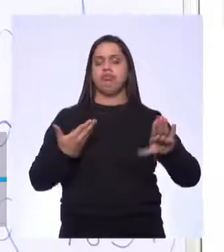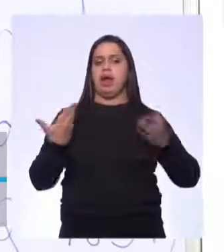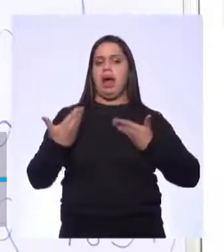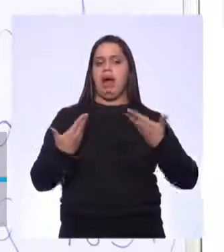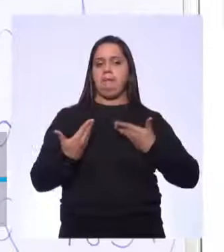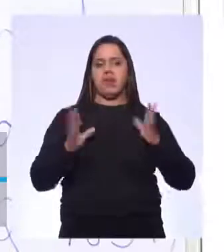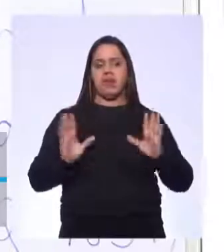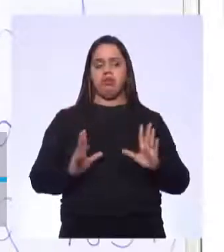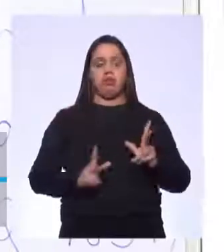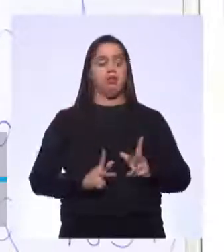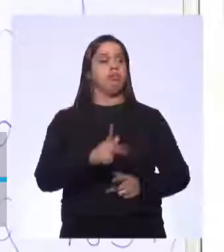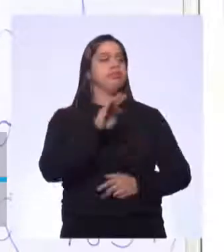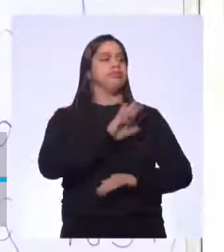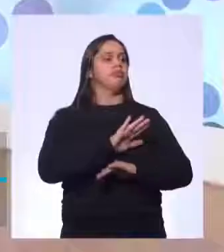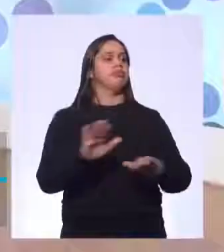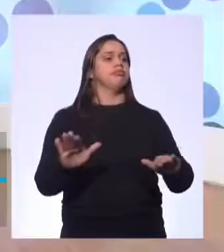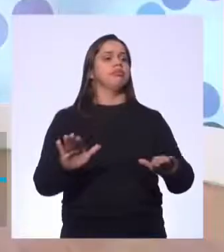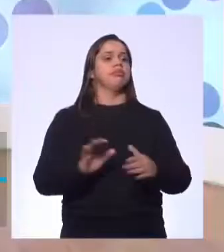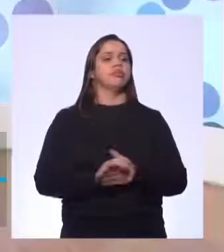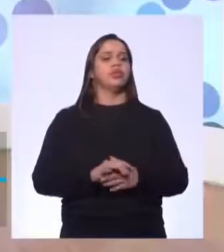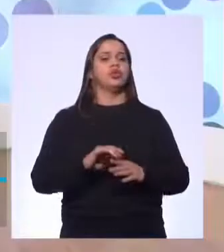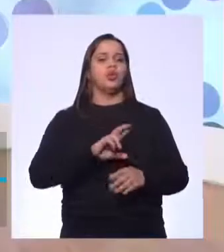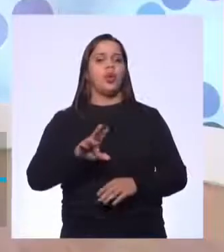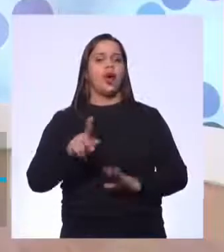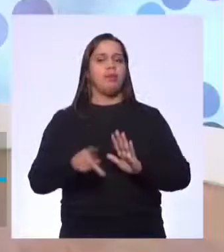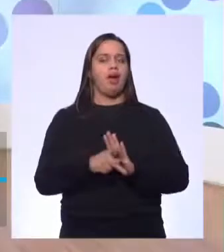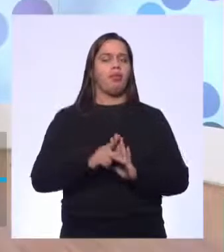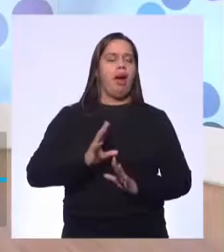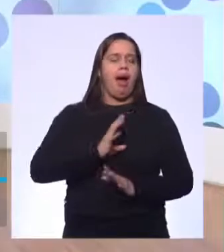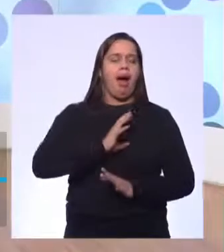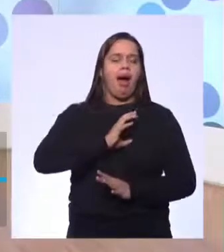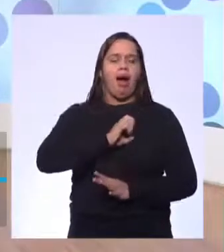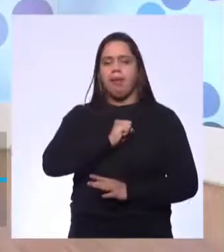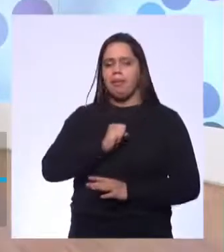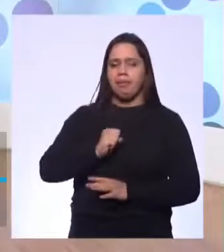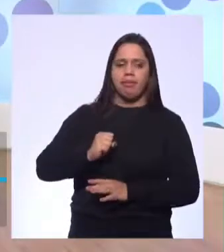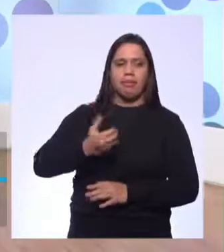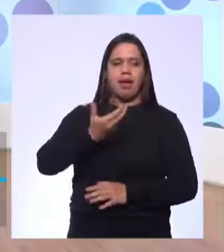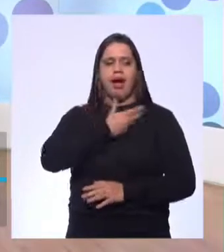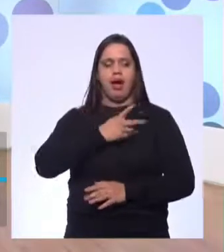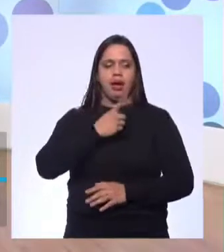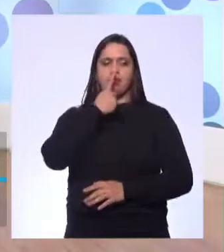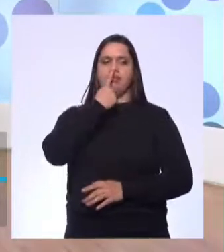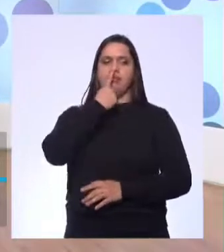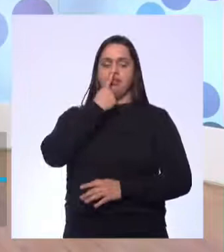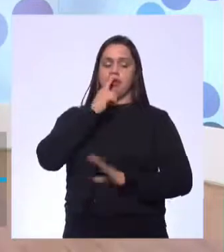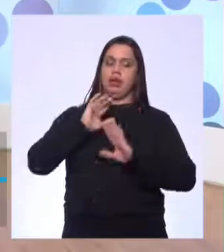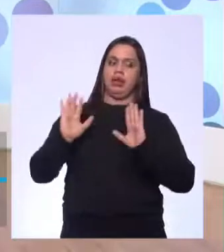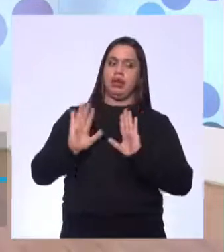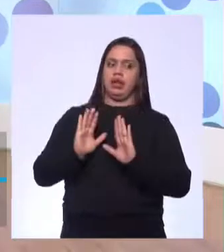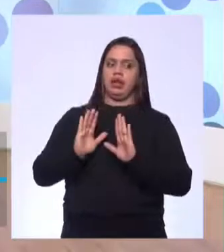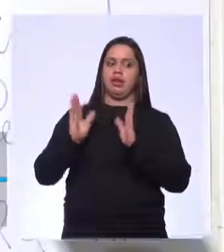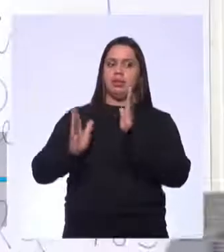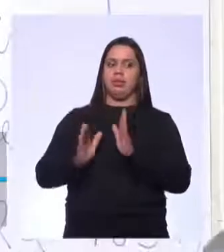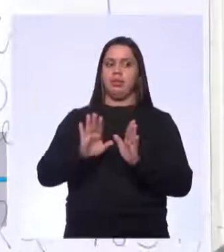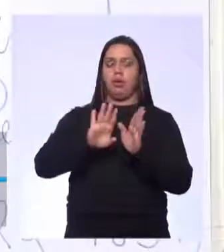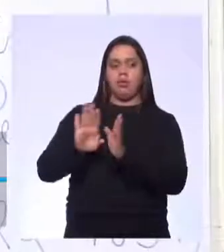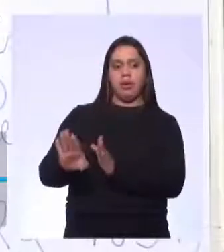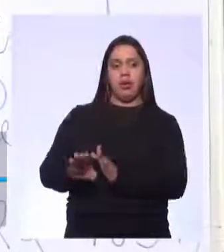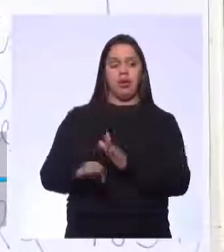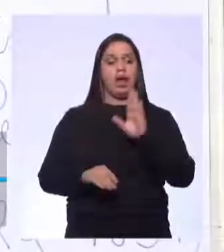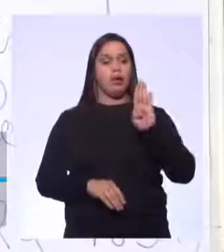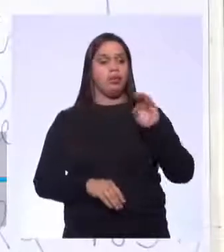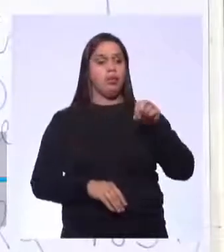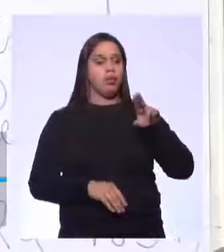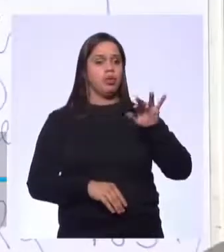relações deles, eles deixam de ser lá best friends por um tempo. O Bonifácio ele vai ficar exilado na França. Olha